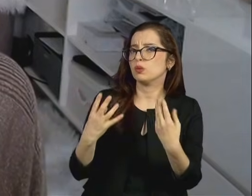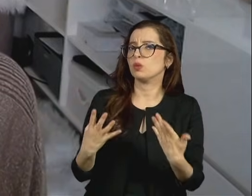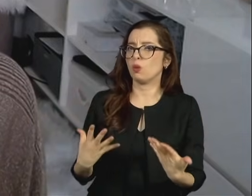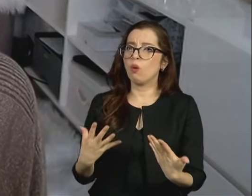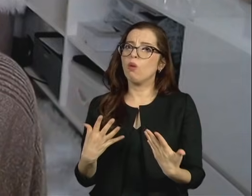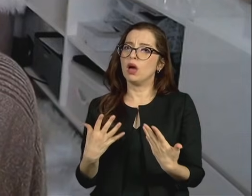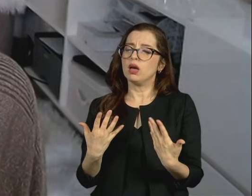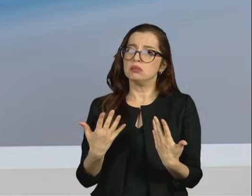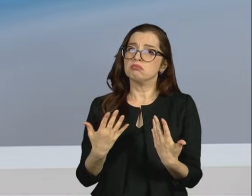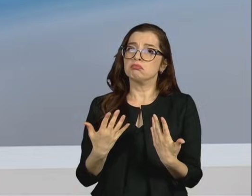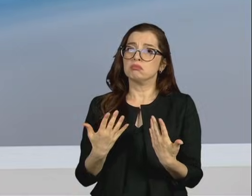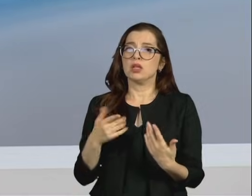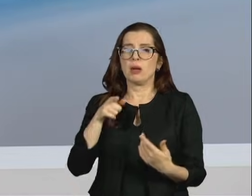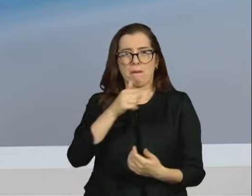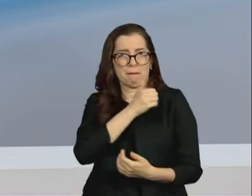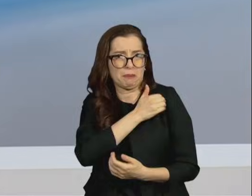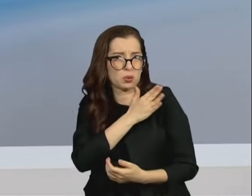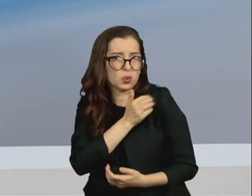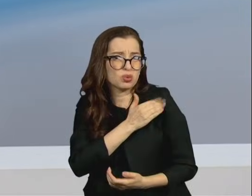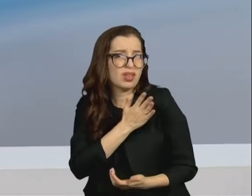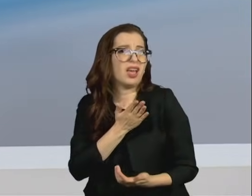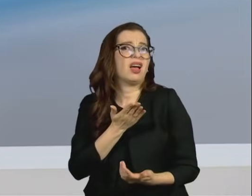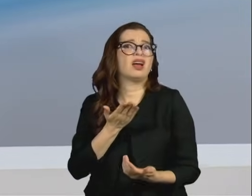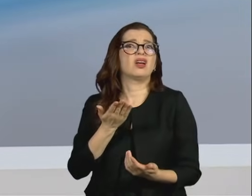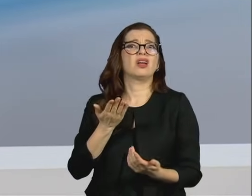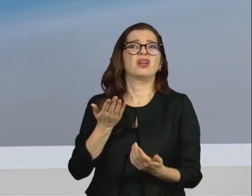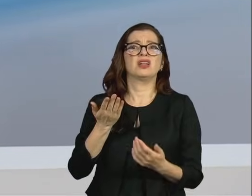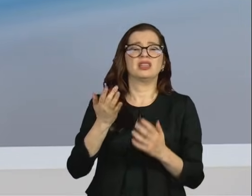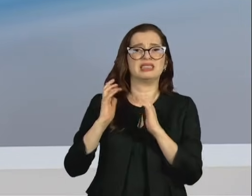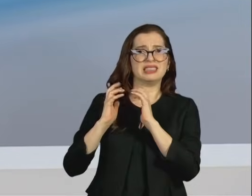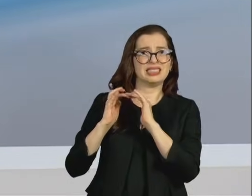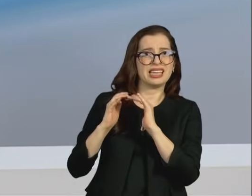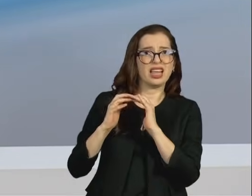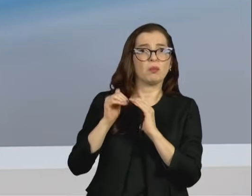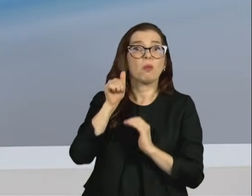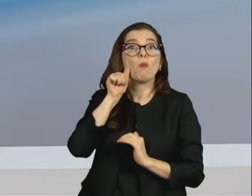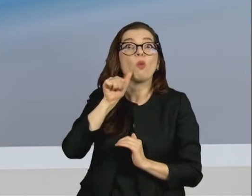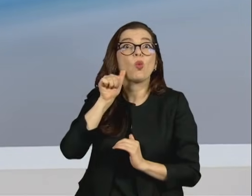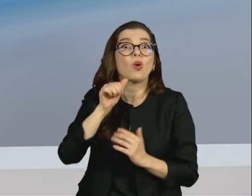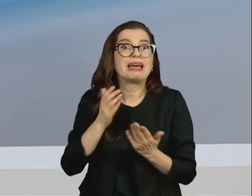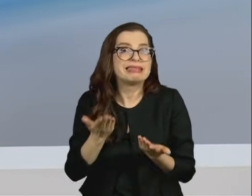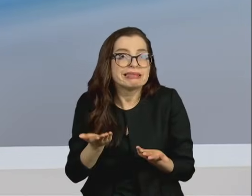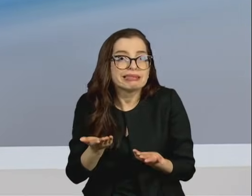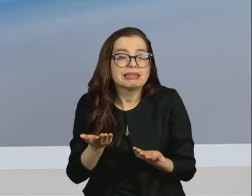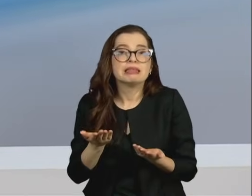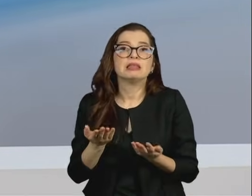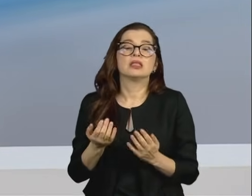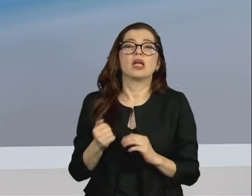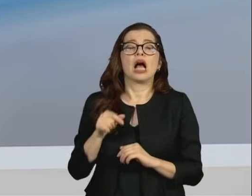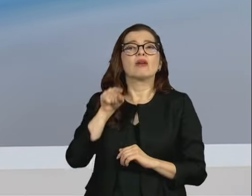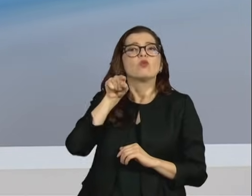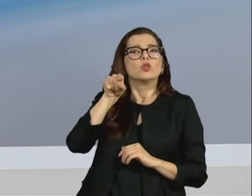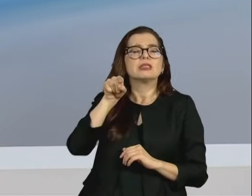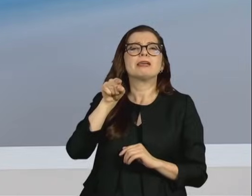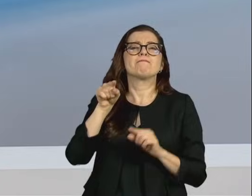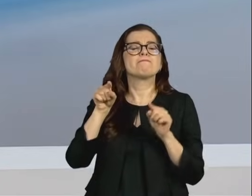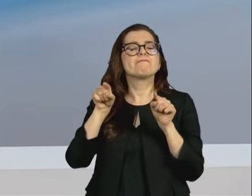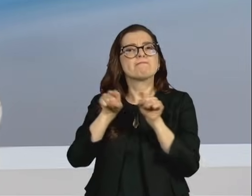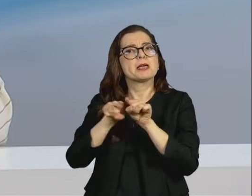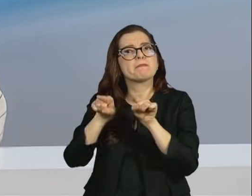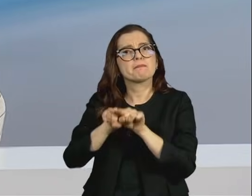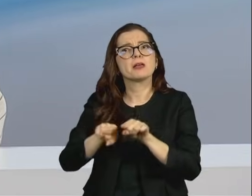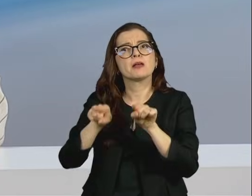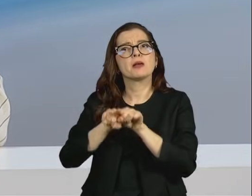bastante recente e que serviu, várias teorias serviram de base para criar e manter esse mito